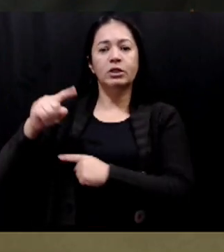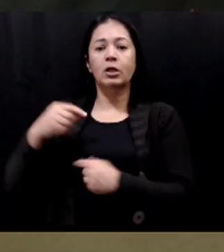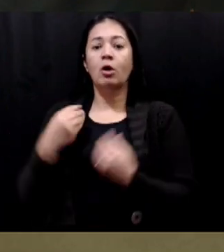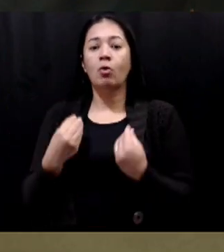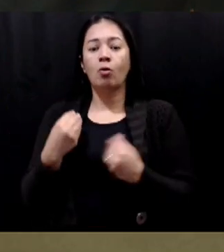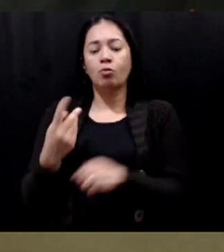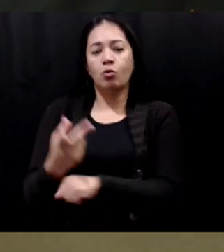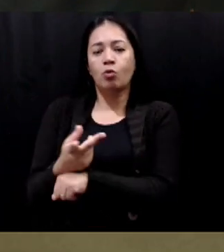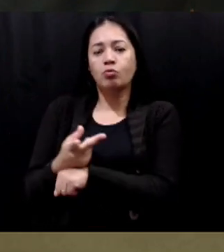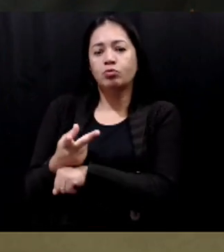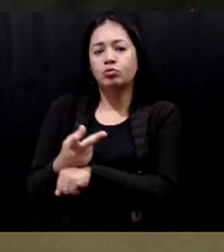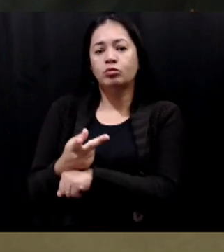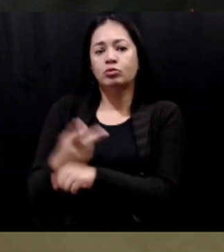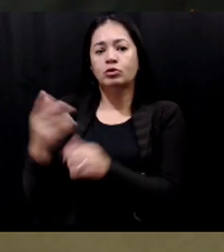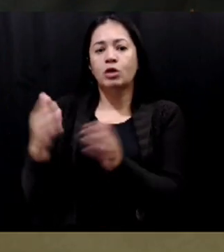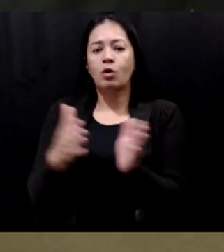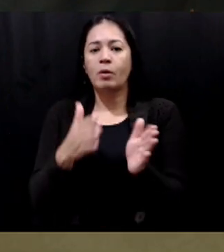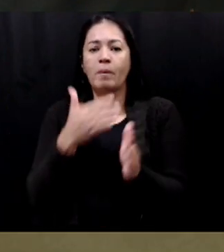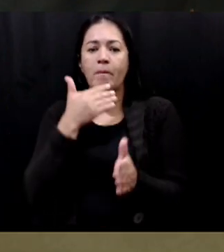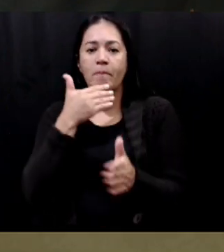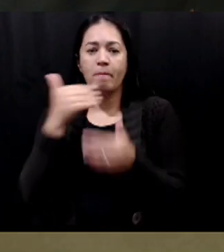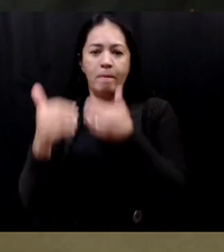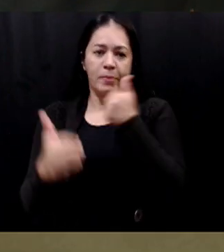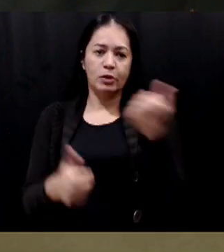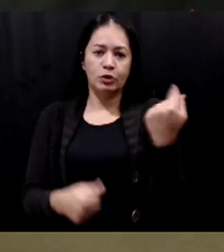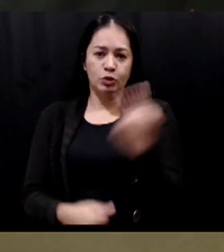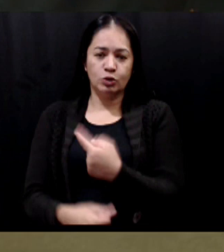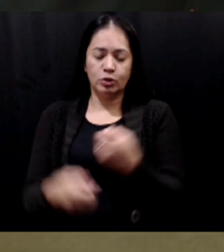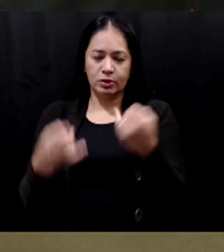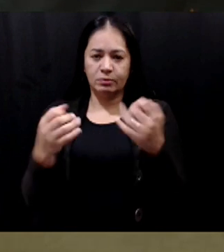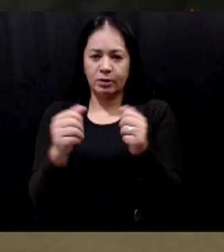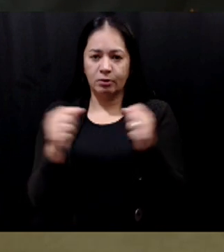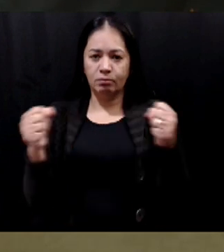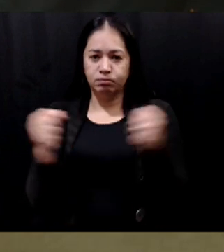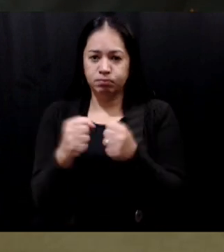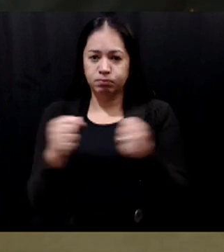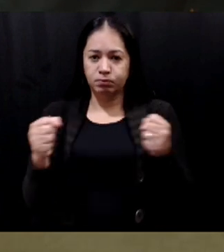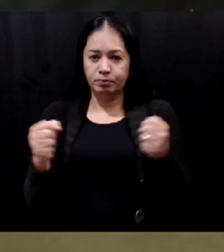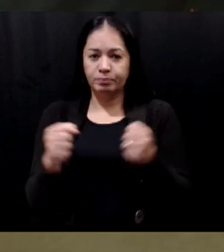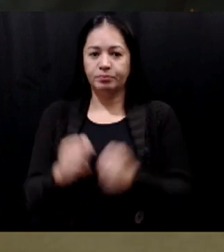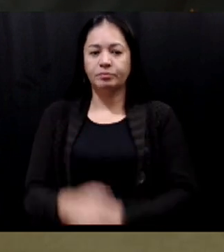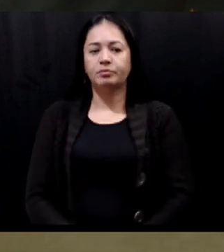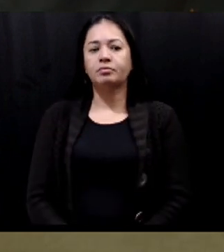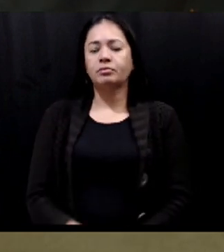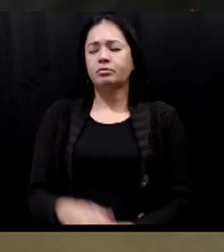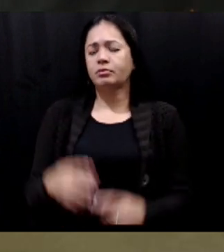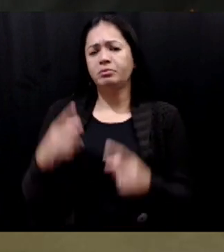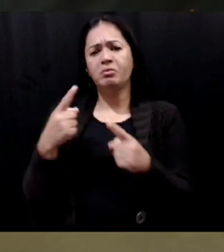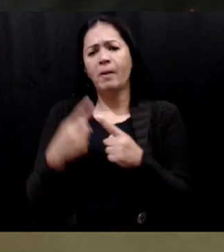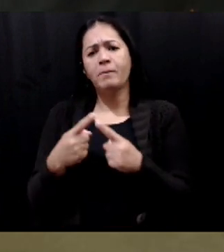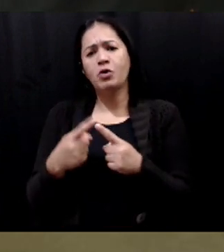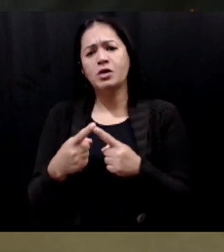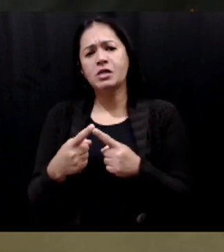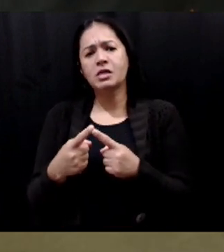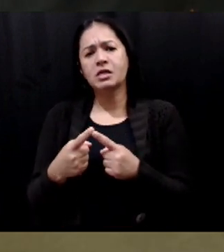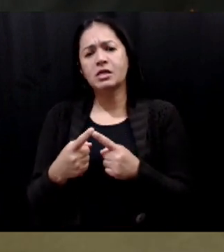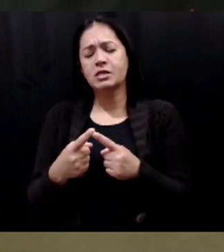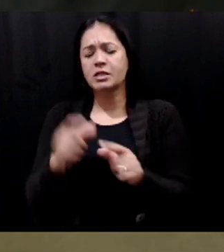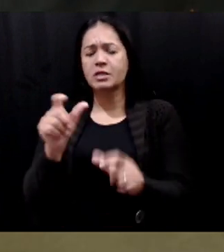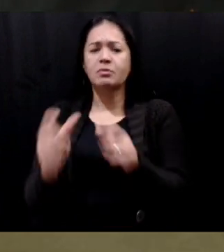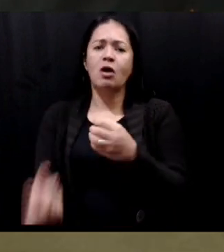caminho mais assertivo quando a gente fala de efeito sanfona. Vamos lá, Paula, por que tantas pessoas voltam a engordar após